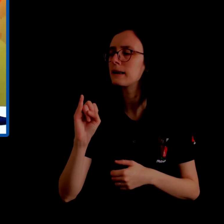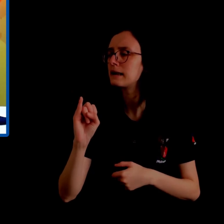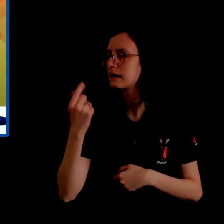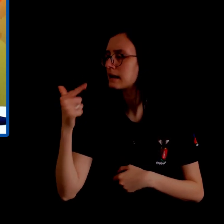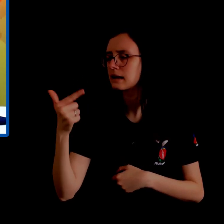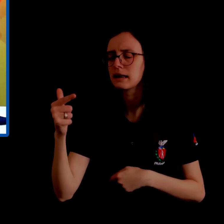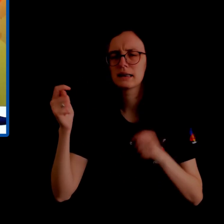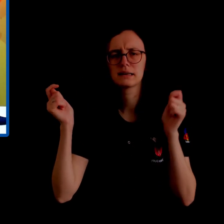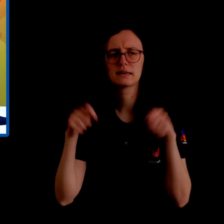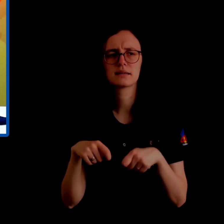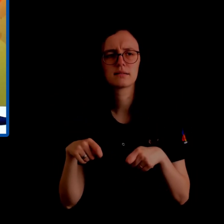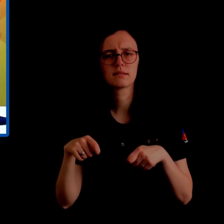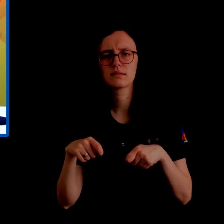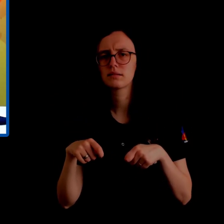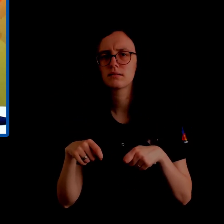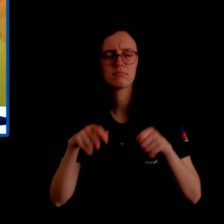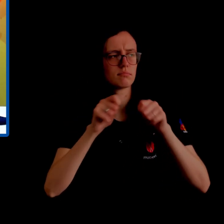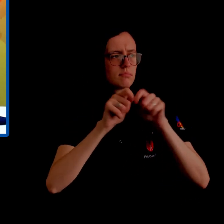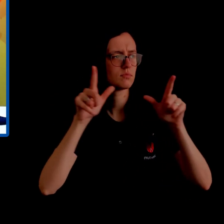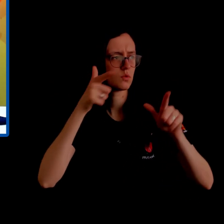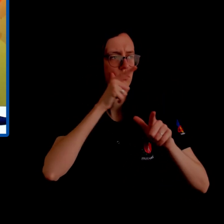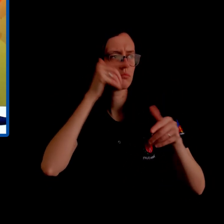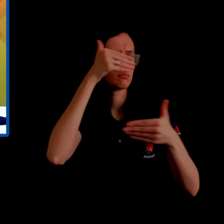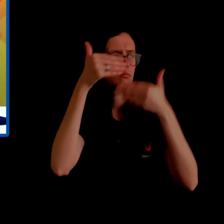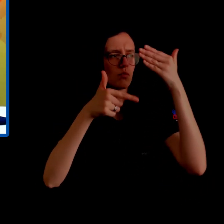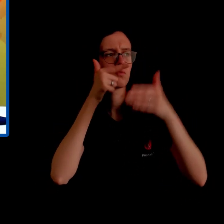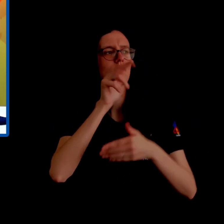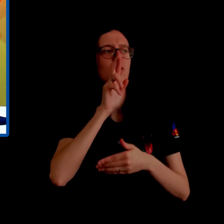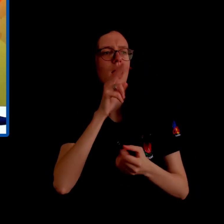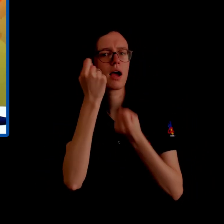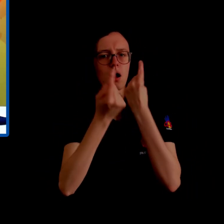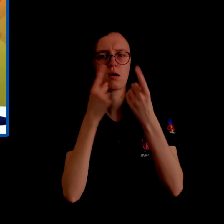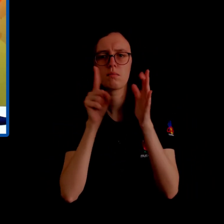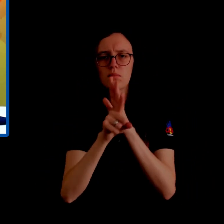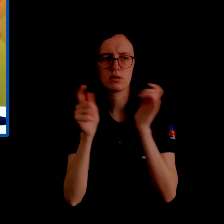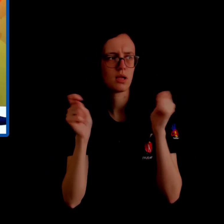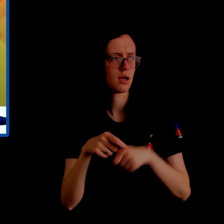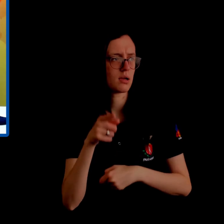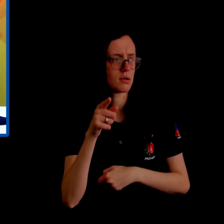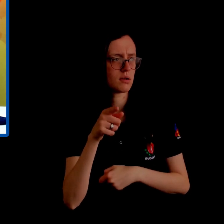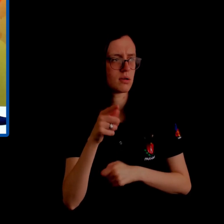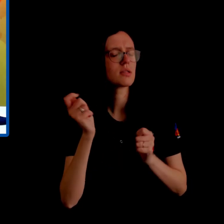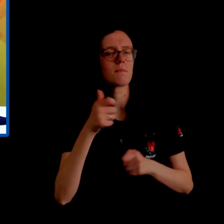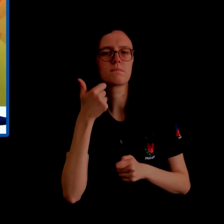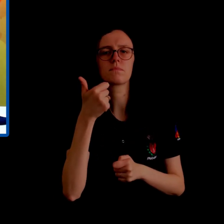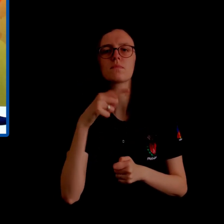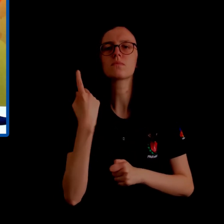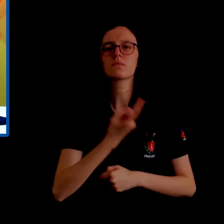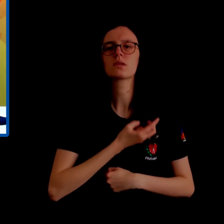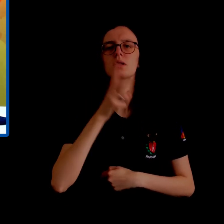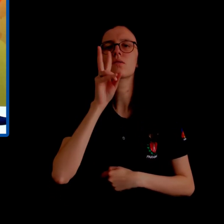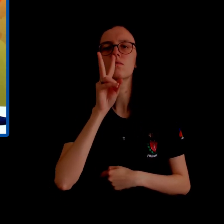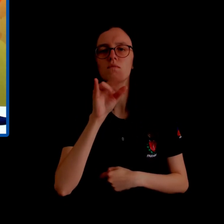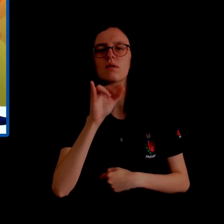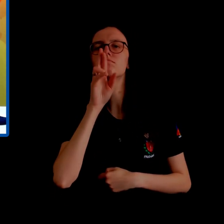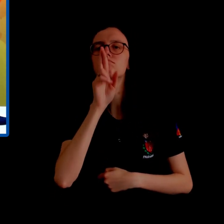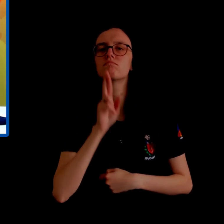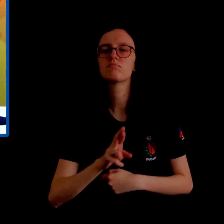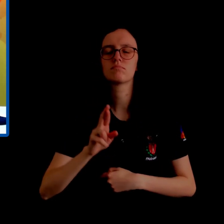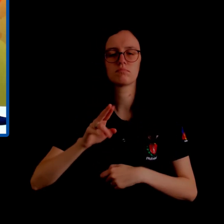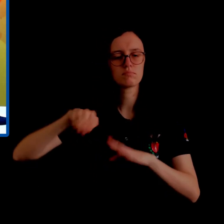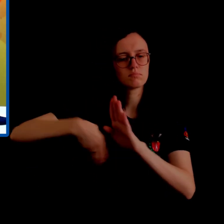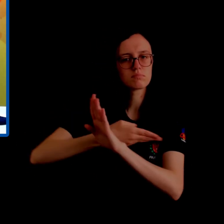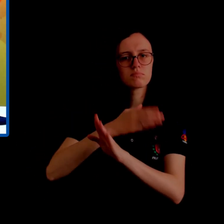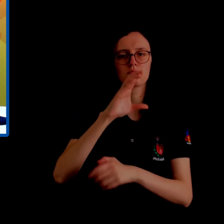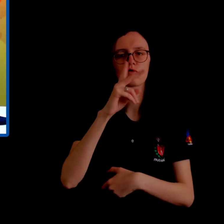Dá para ficar aberto, Homer, para a gente terminar de responder algumas questões, né? E aí a gente responde, a gente vai no chat, a gente